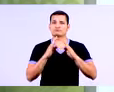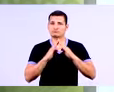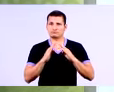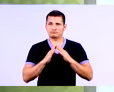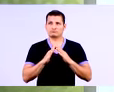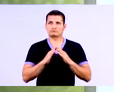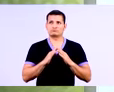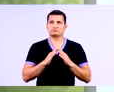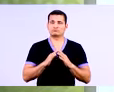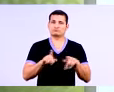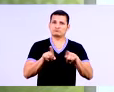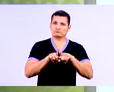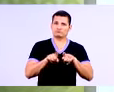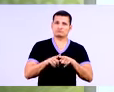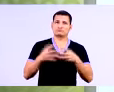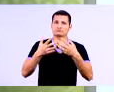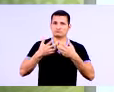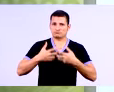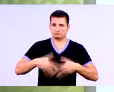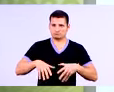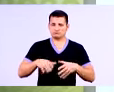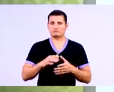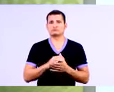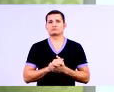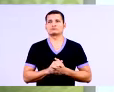e no instituto, quando puderem.